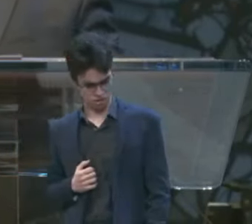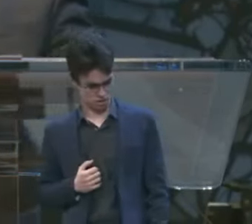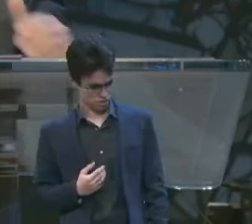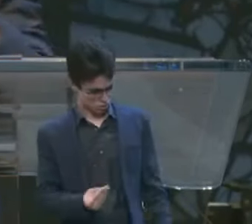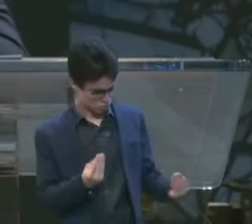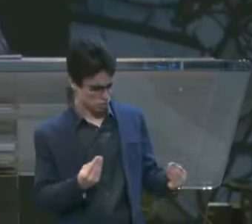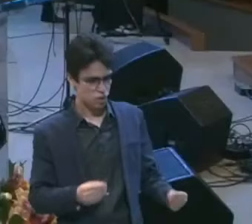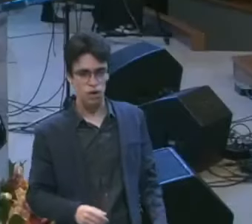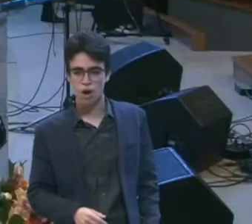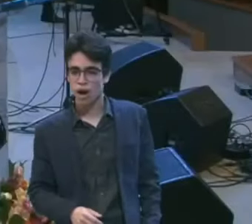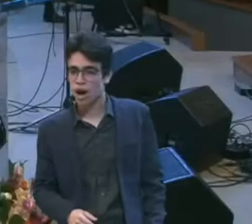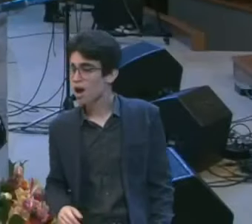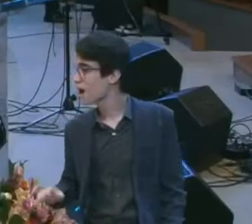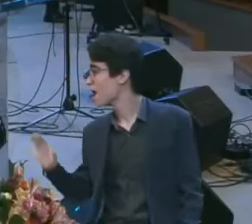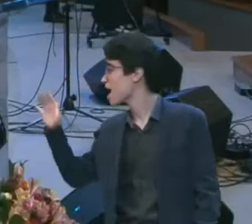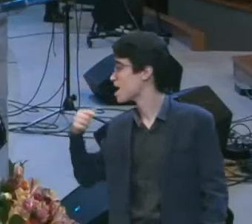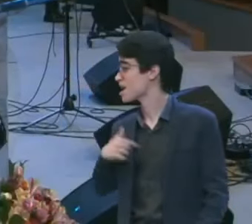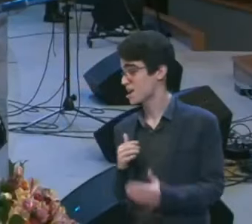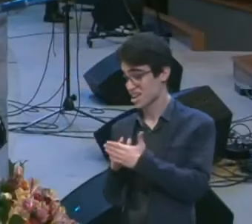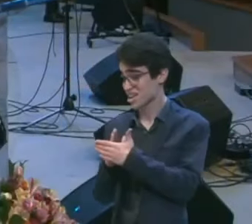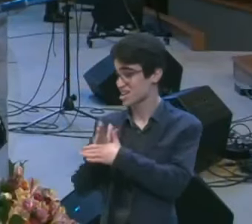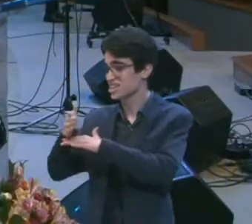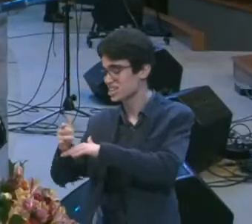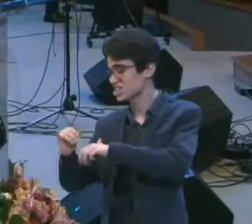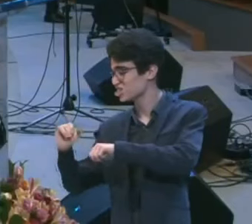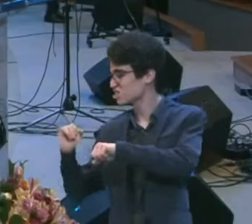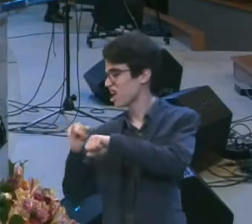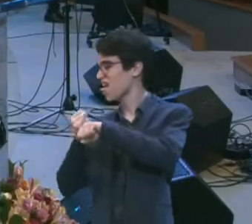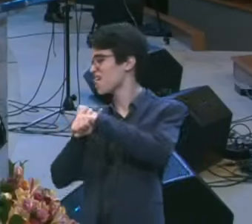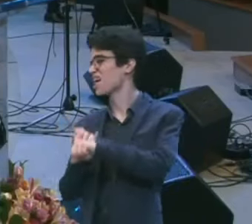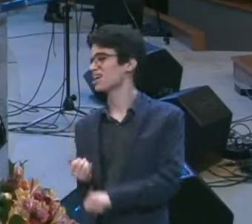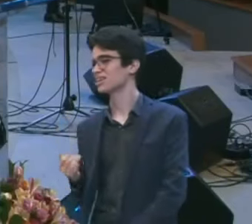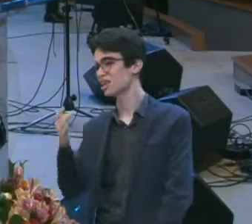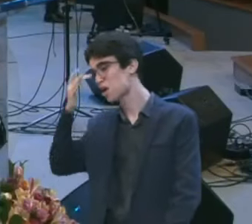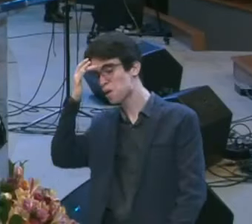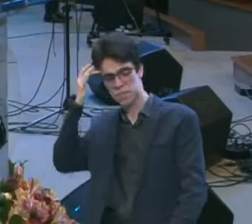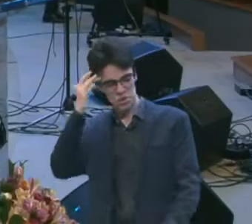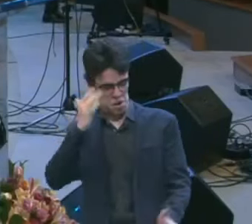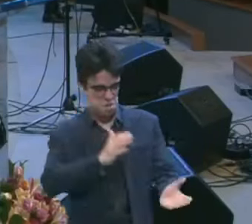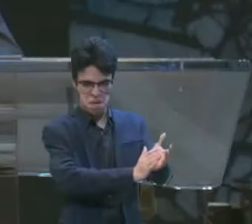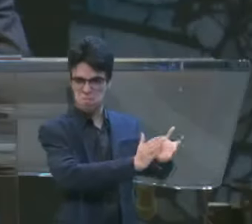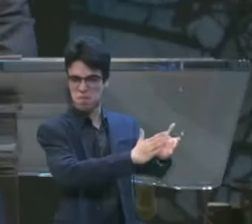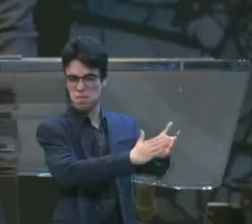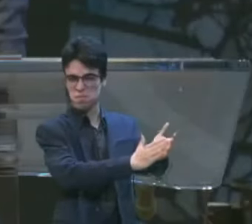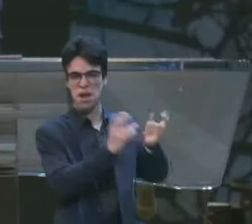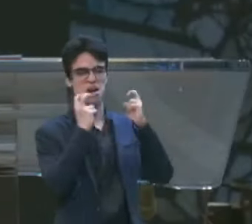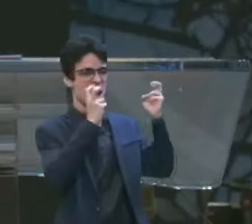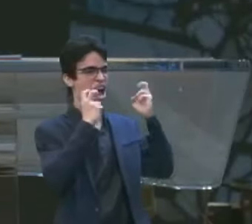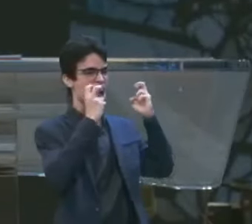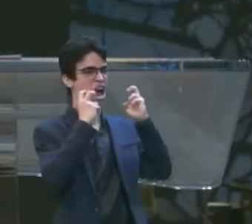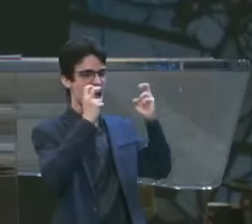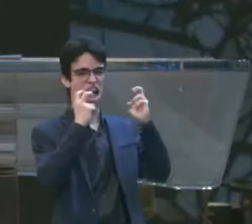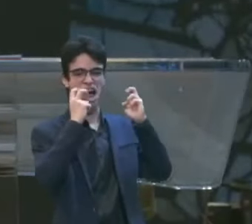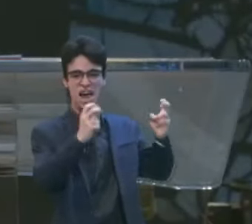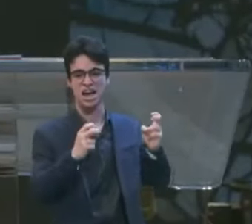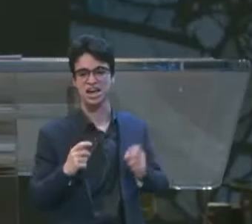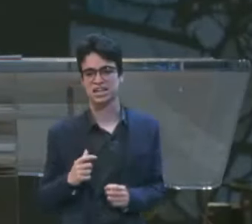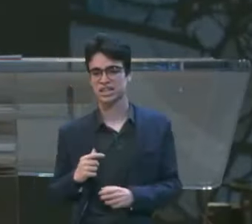filho? Mãe, entrei em Jerusalém, o pessoal batendo palma, gritando, colocando